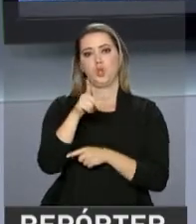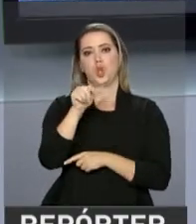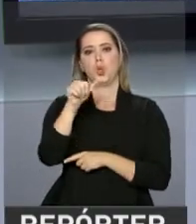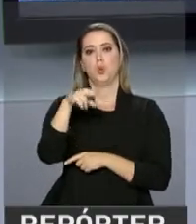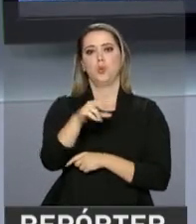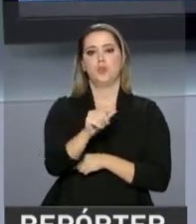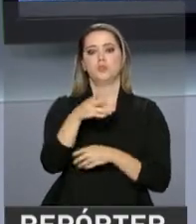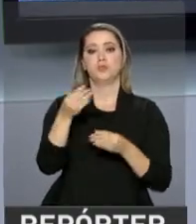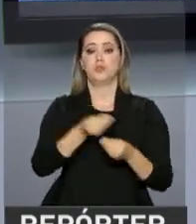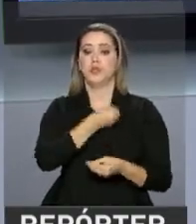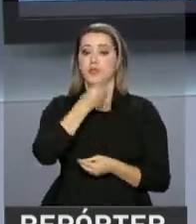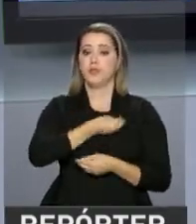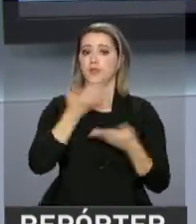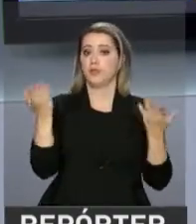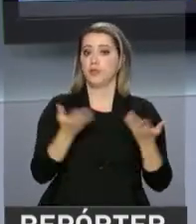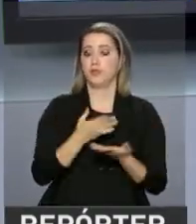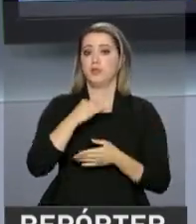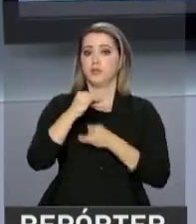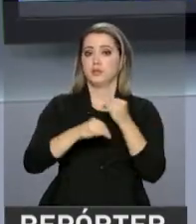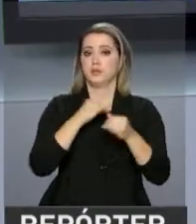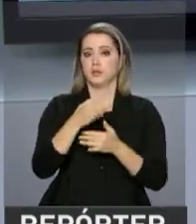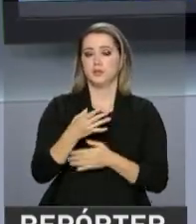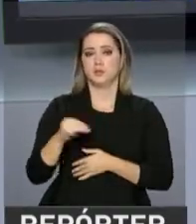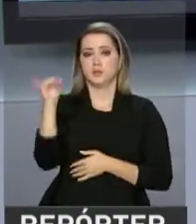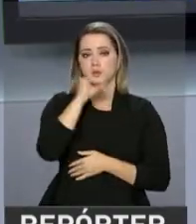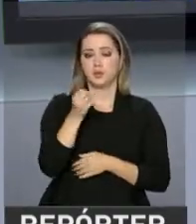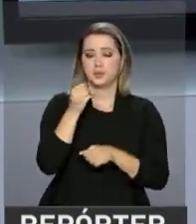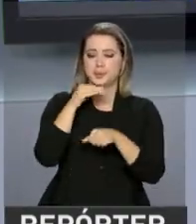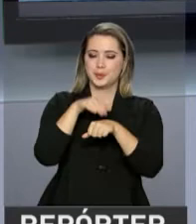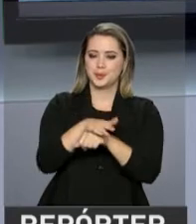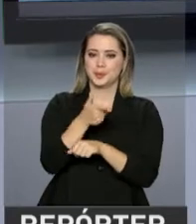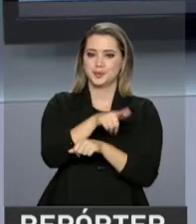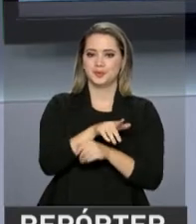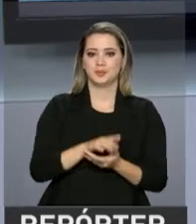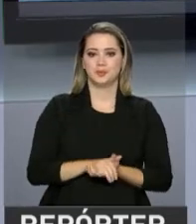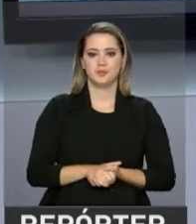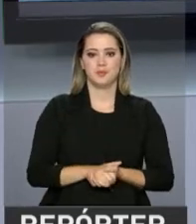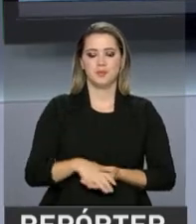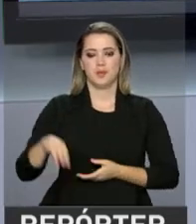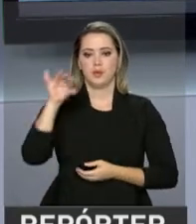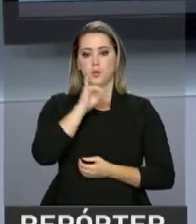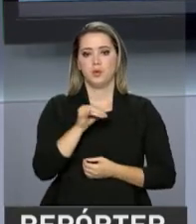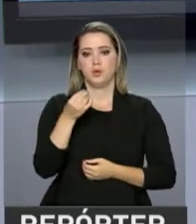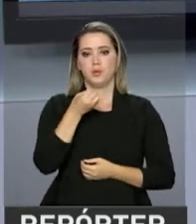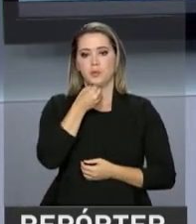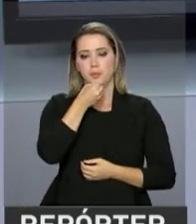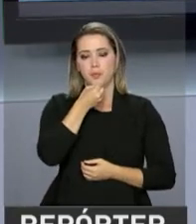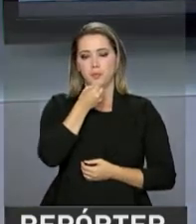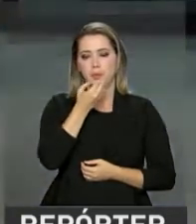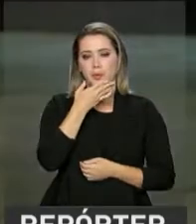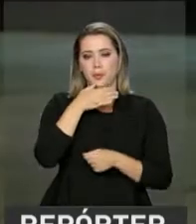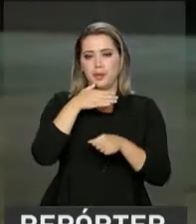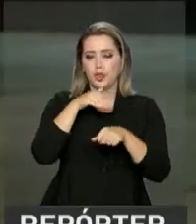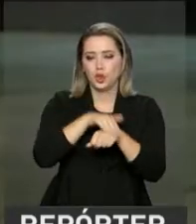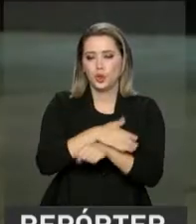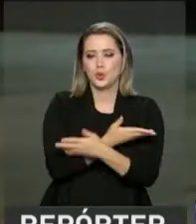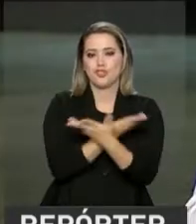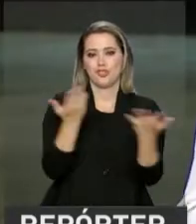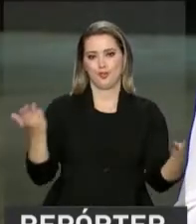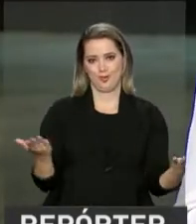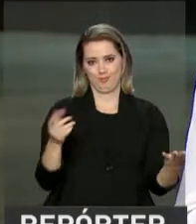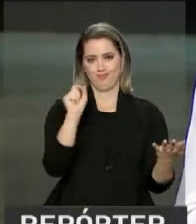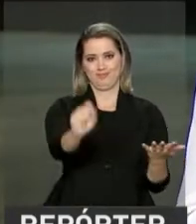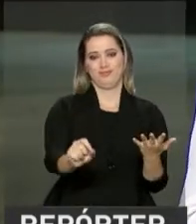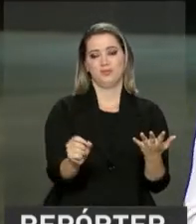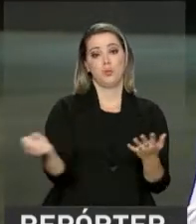lo na cara e tem ao vivo as informações para a gente o lagoa na boa noite outra vez o ala roberto boa noite novamente boa noite a todos o